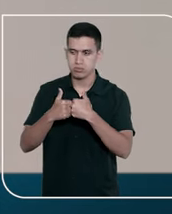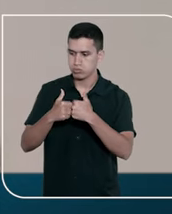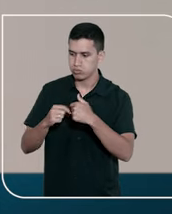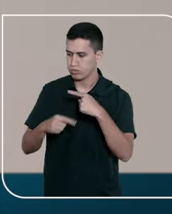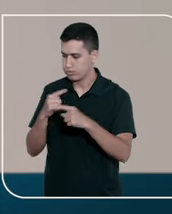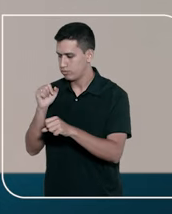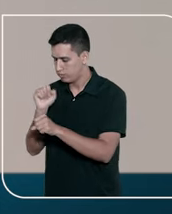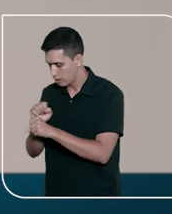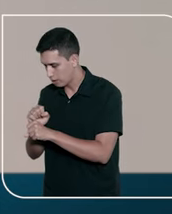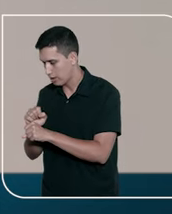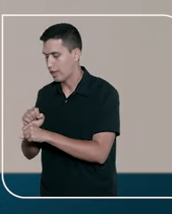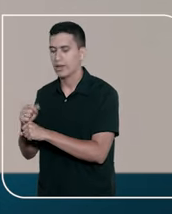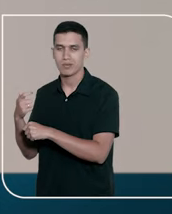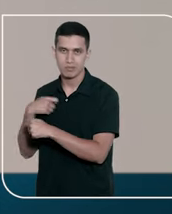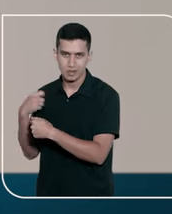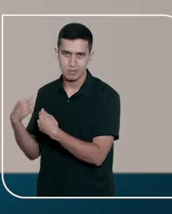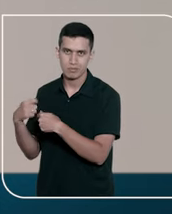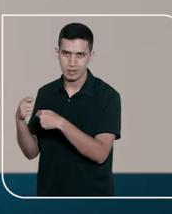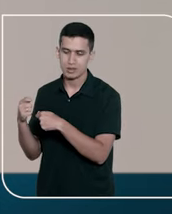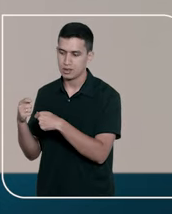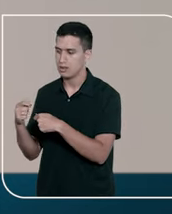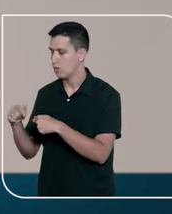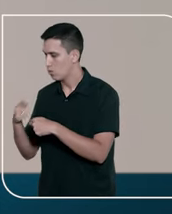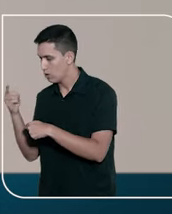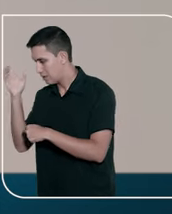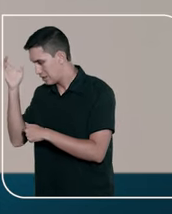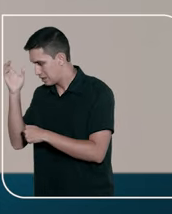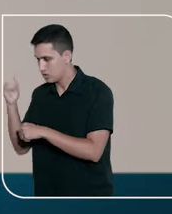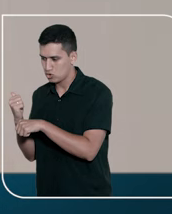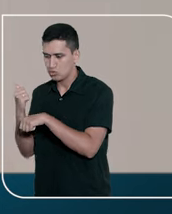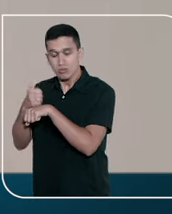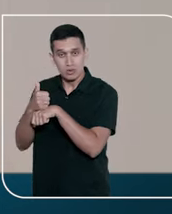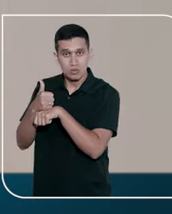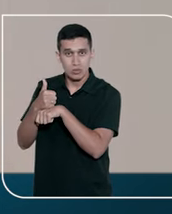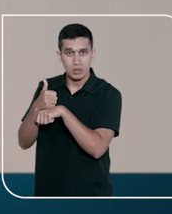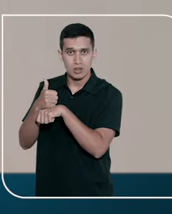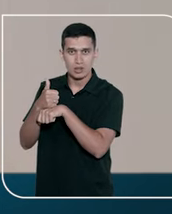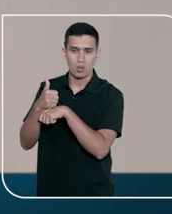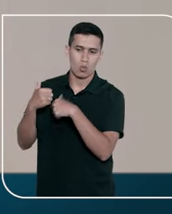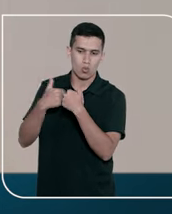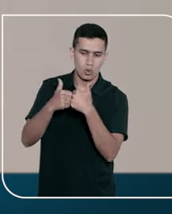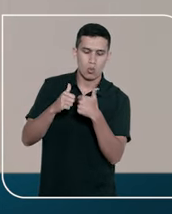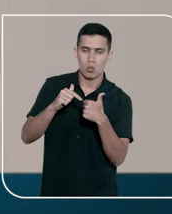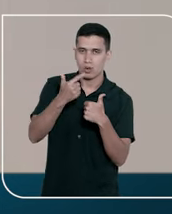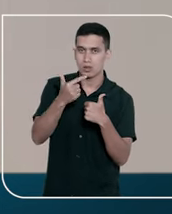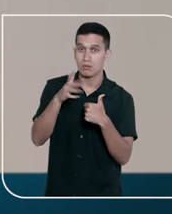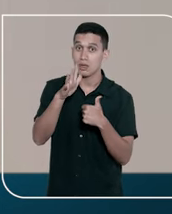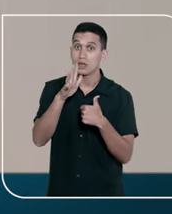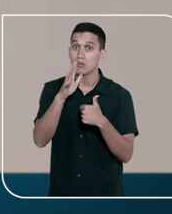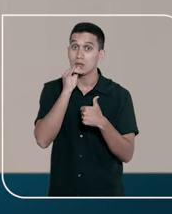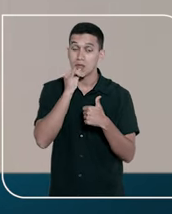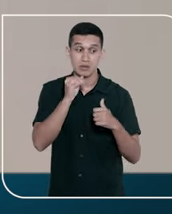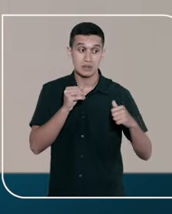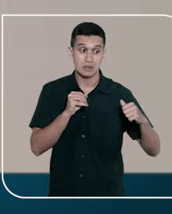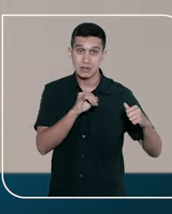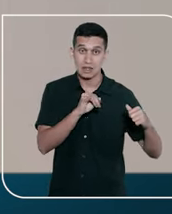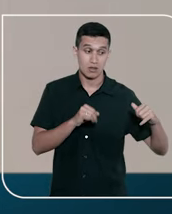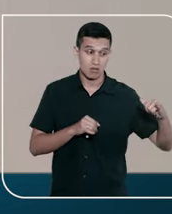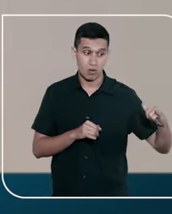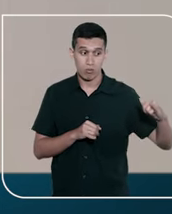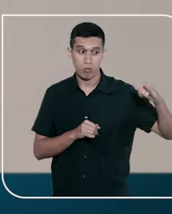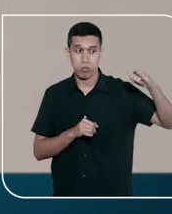resolve, transporta o passageiro de outra forma. Agora, um problema em voo pode representar uma tragédia. Então, há um